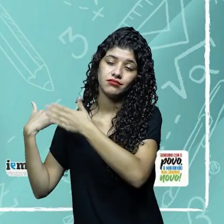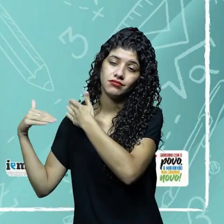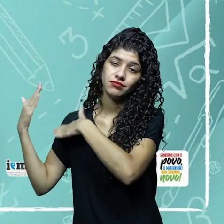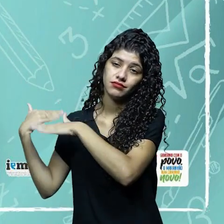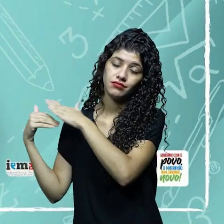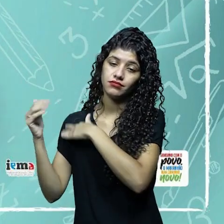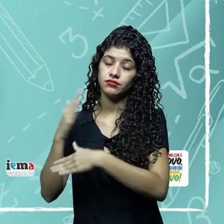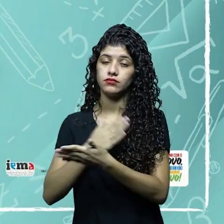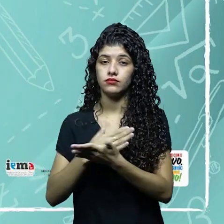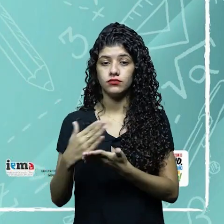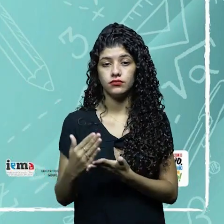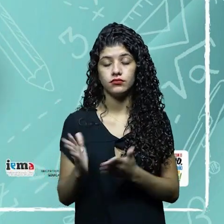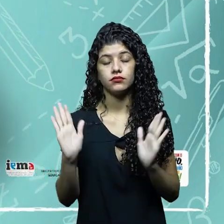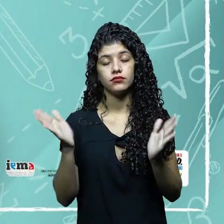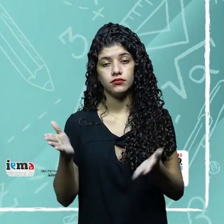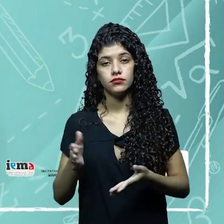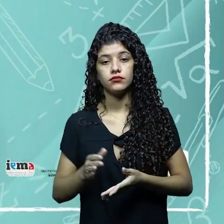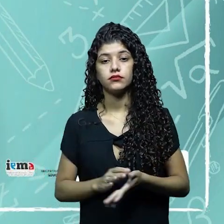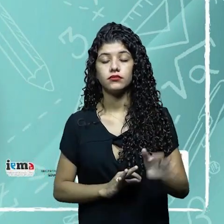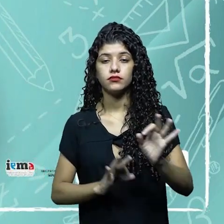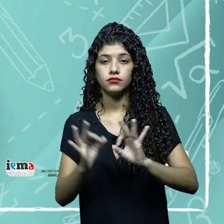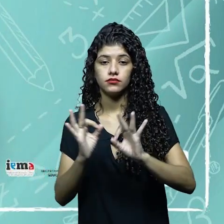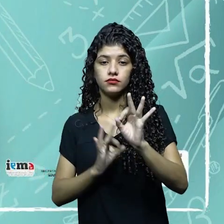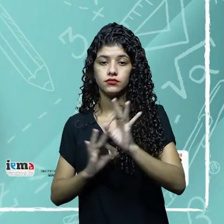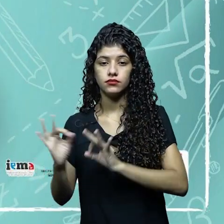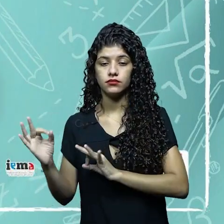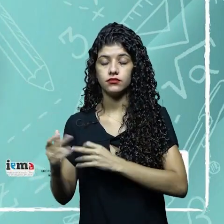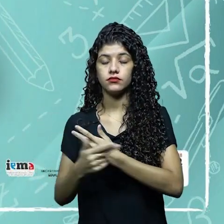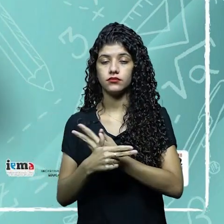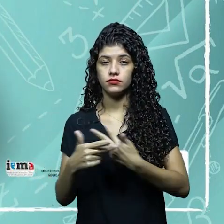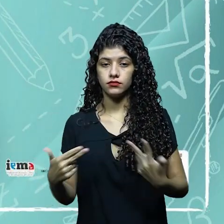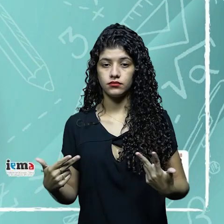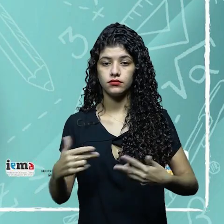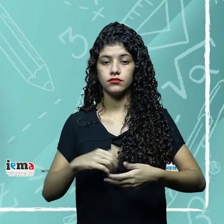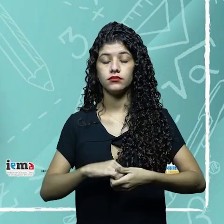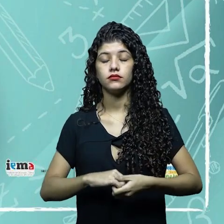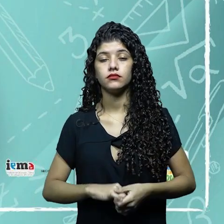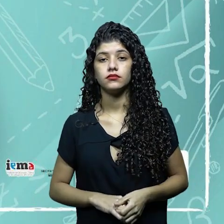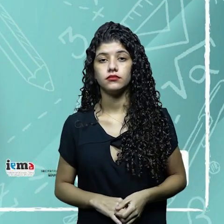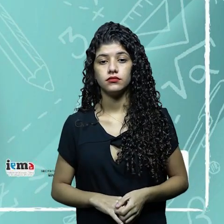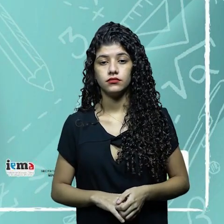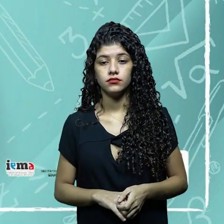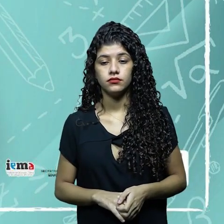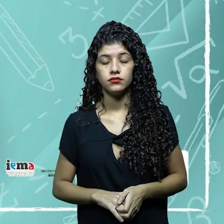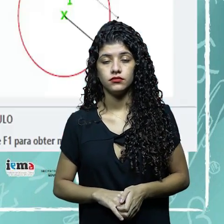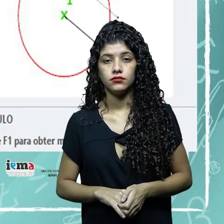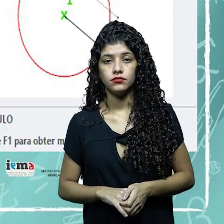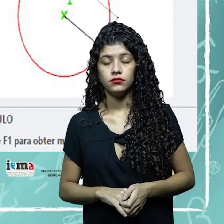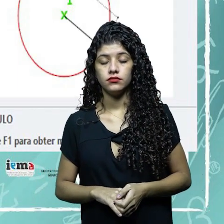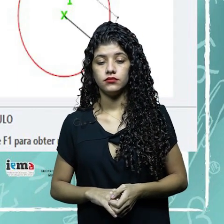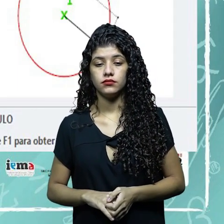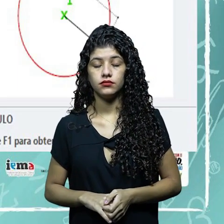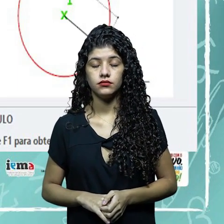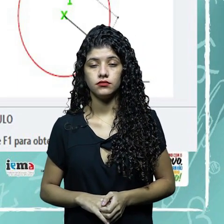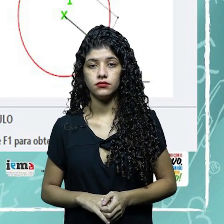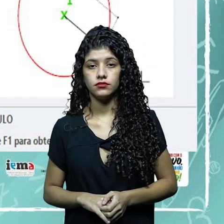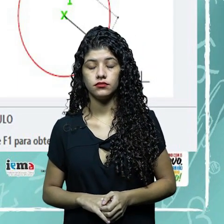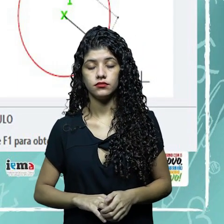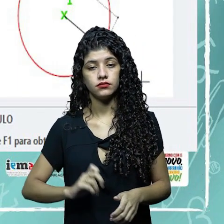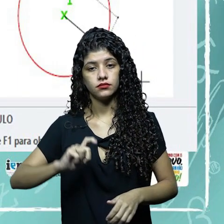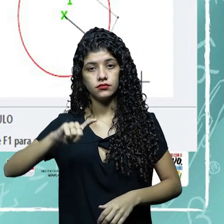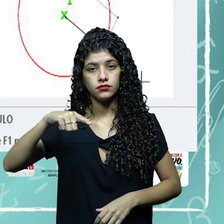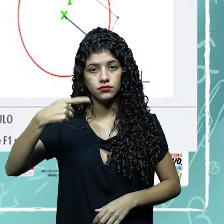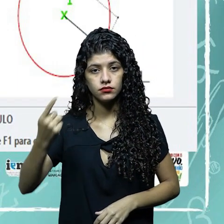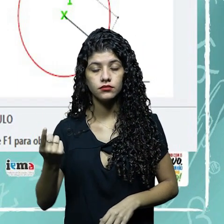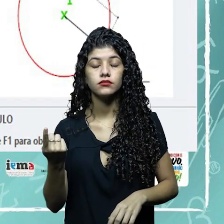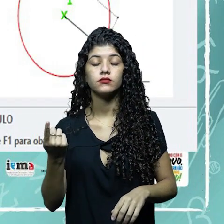lá do iniciozinho. Eu já tenho praticamente um arsenal de opções aqui que me auxiliam. O